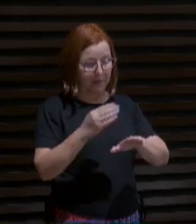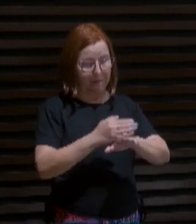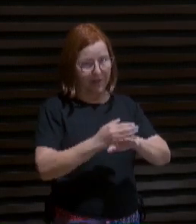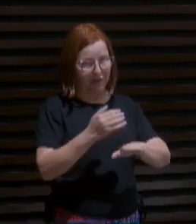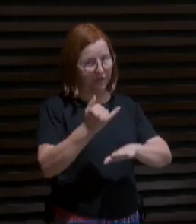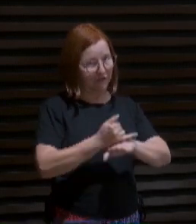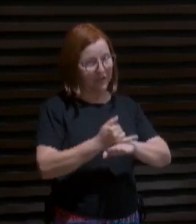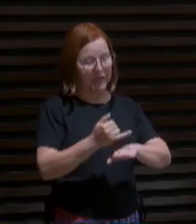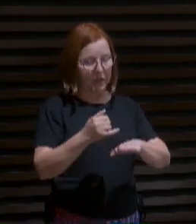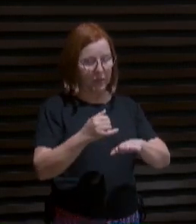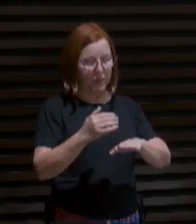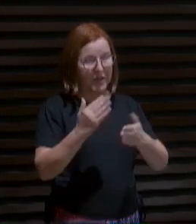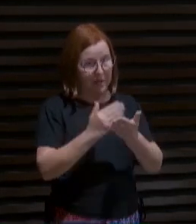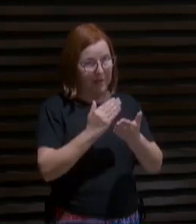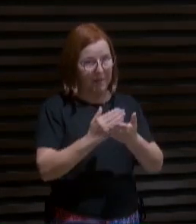e em parte de barro.